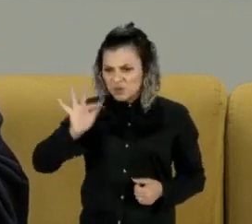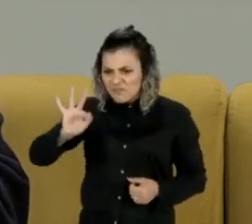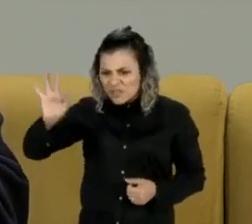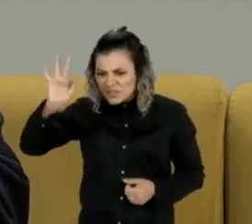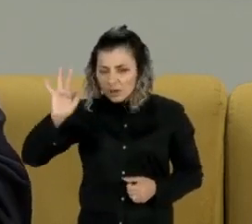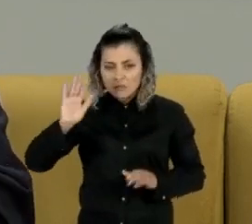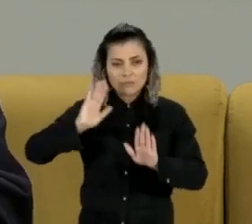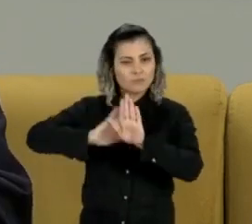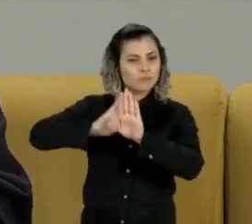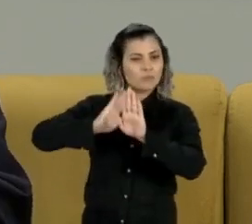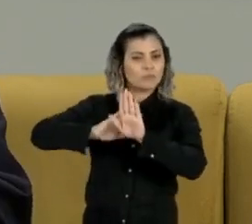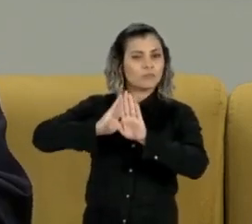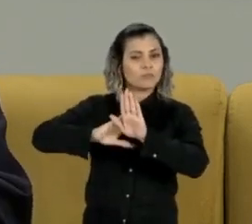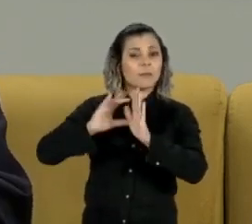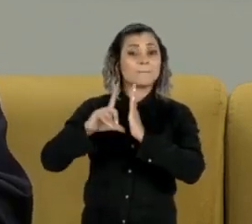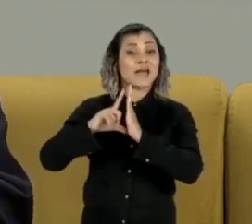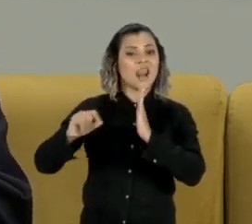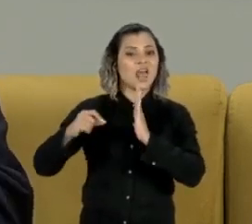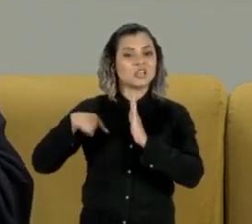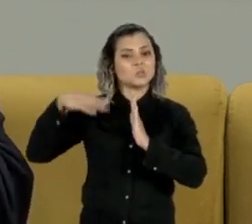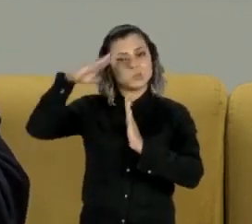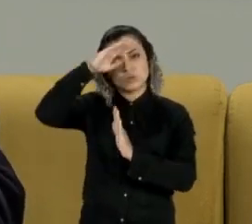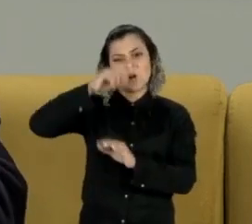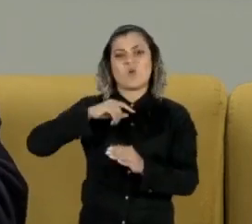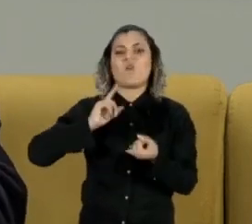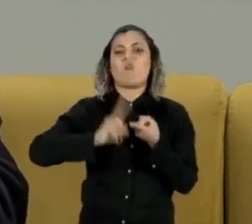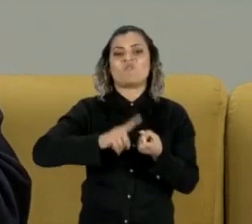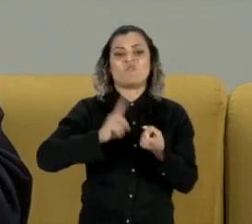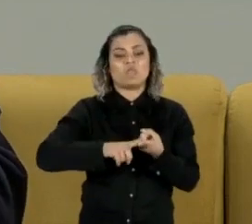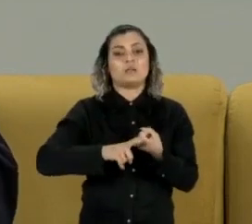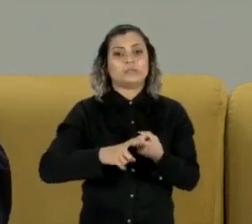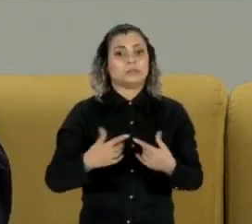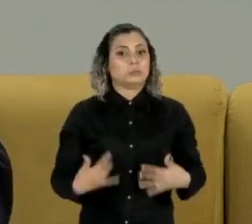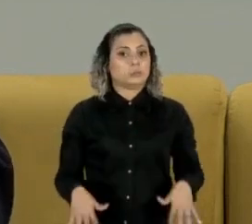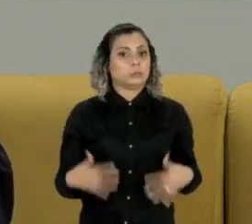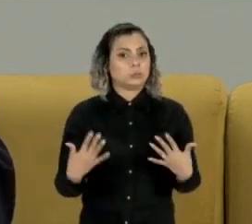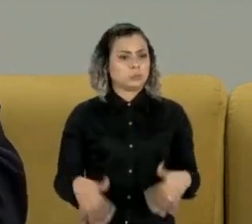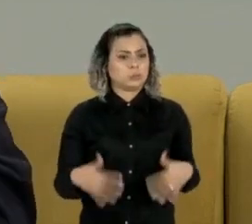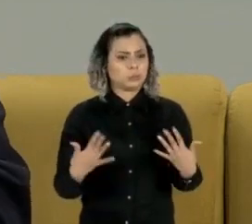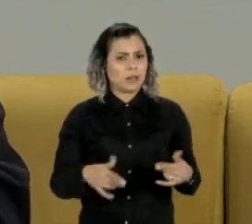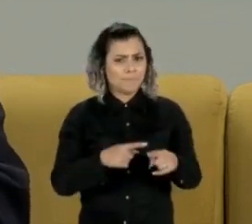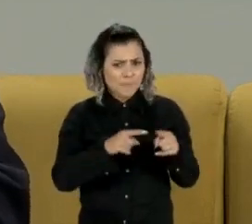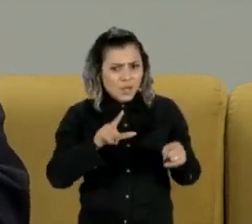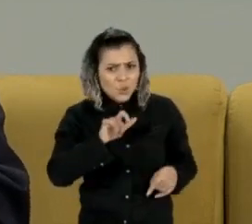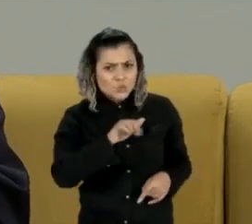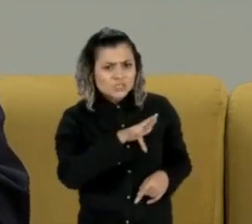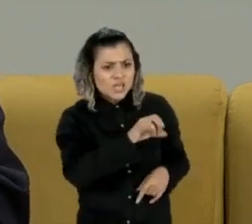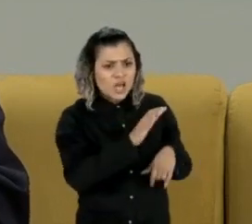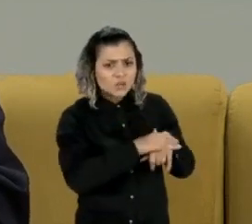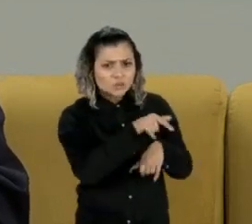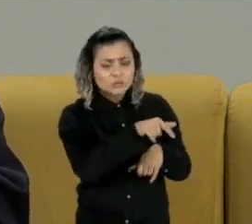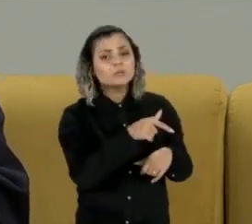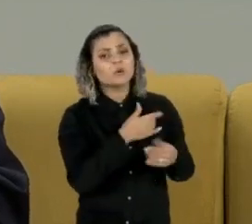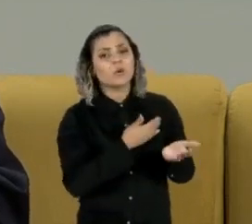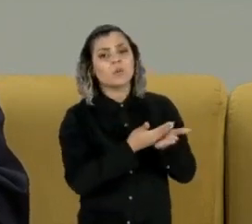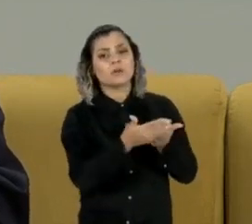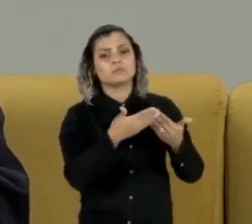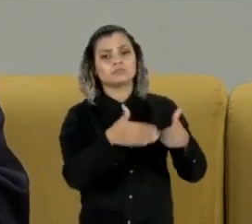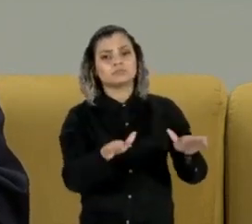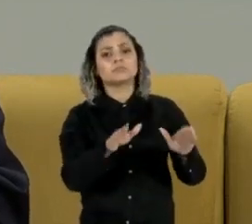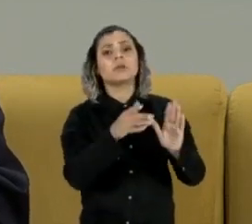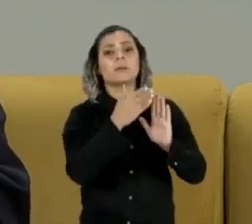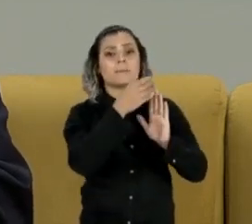Federal o dedo do Palácio do Planalto e deu troco no Congresso. Mais tarde, o próprio Luciano Bivar decidiu iniciar a abertura das